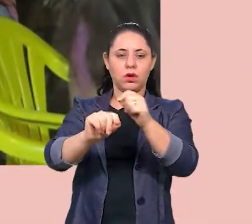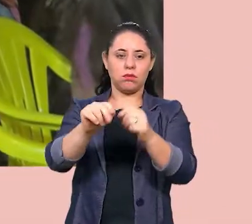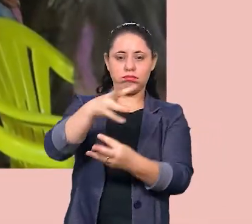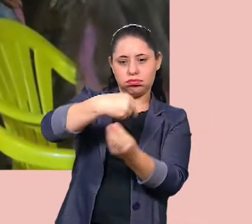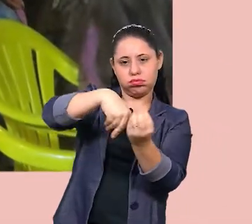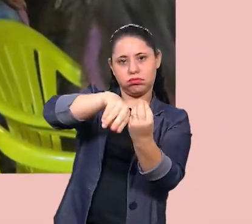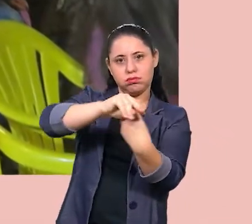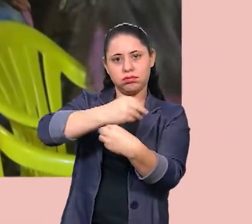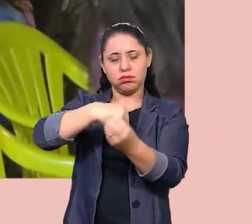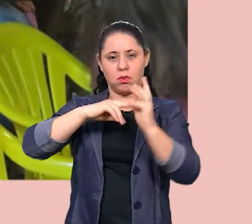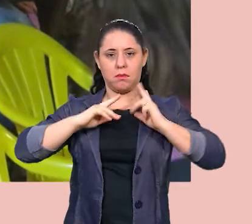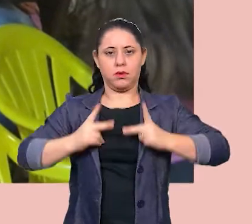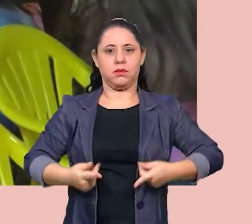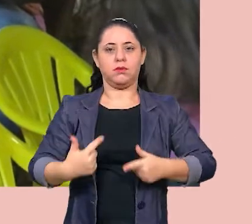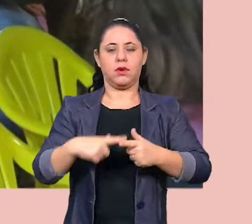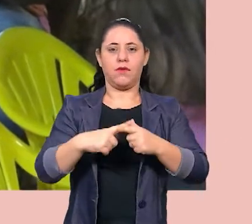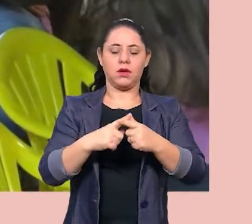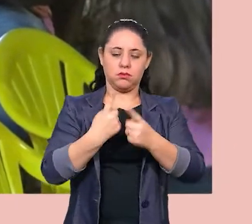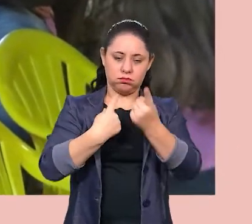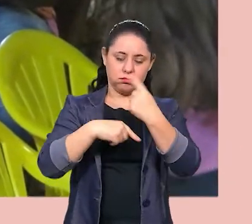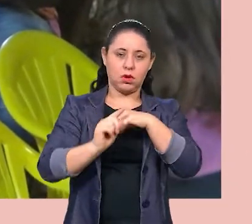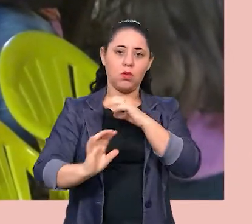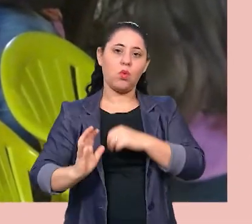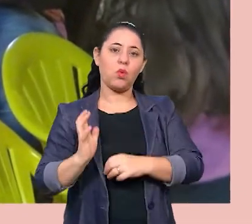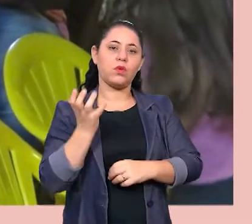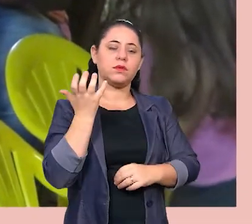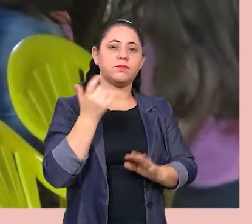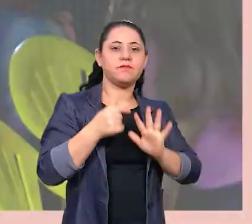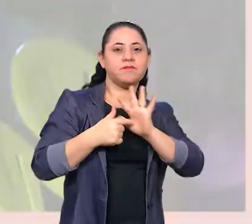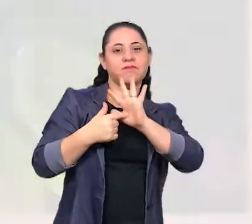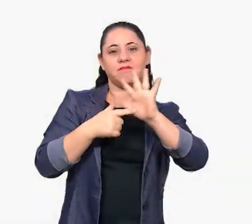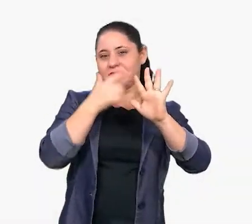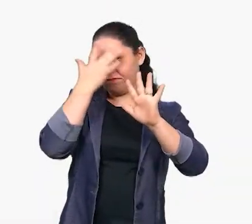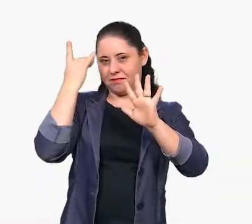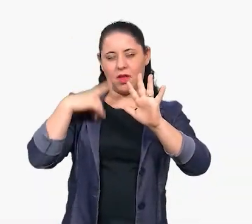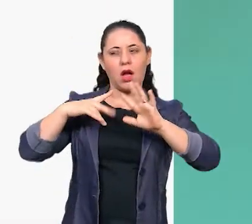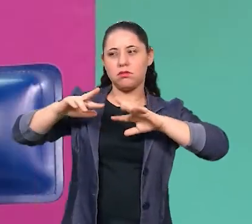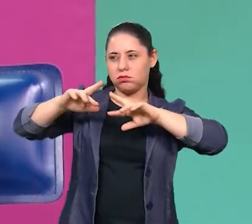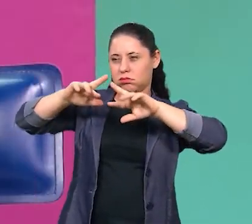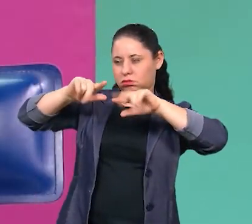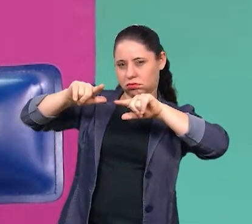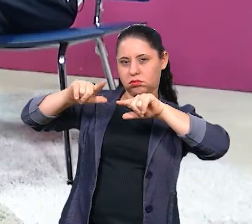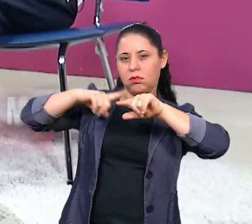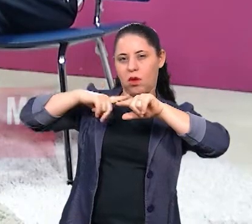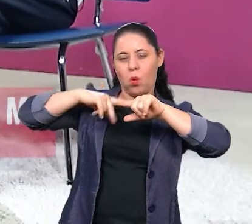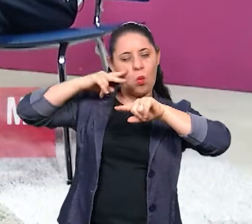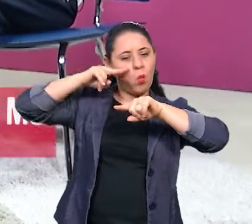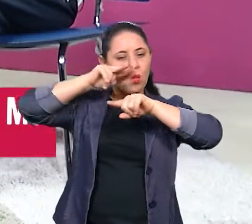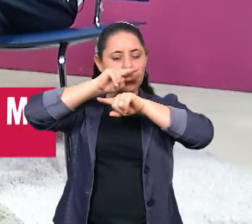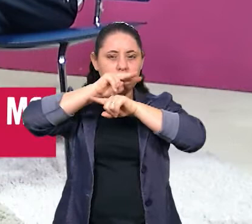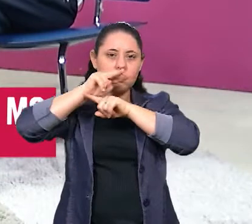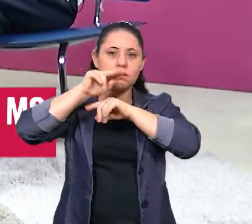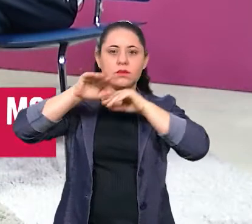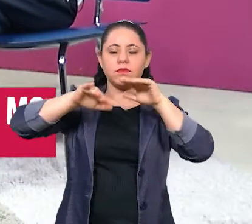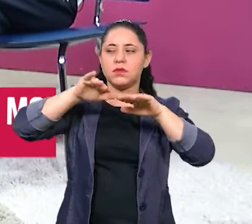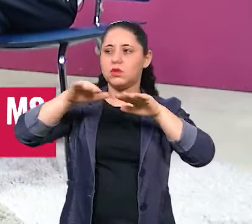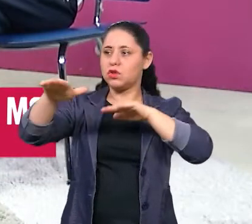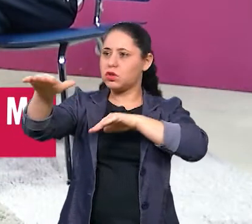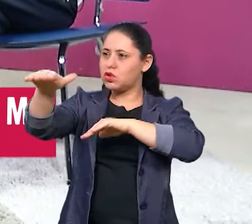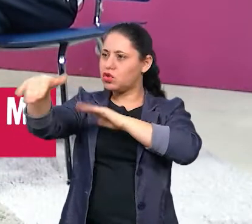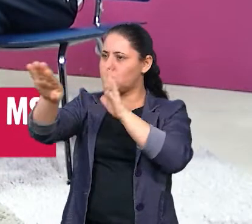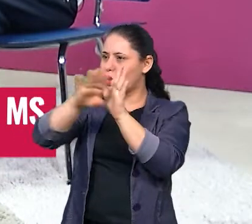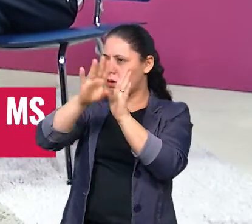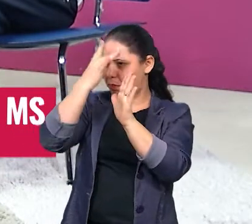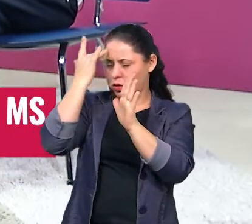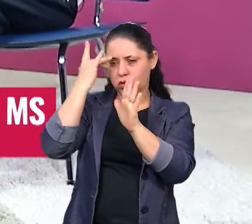alquimia humana, Jaque, porque é ele que faz a coisa acontecer. A apresentadora que tem um diferencial, que tem todo um cuidado, que às vezes chega um